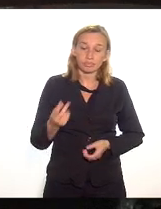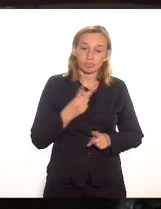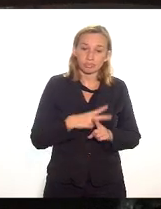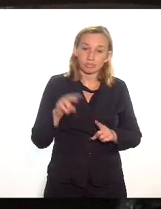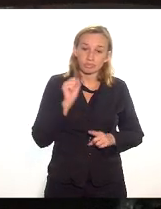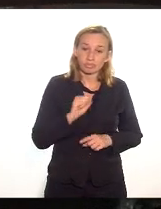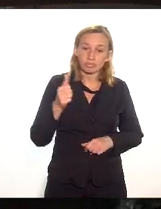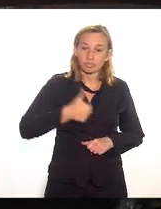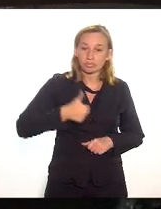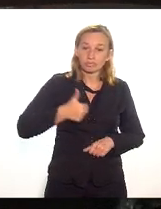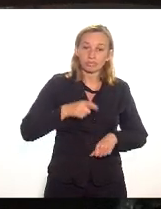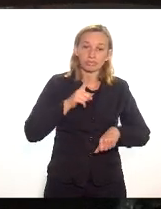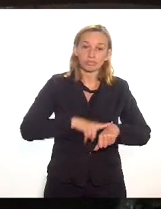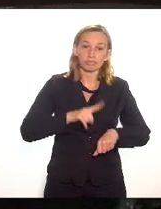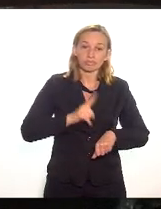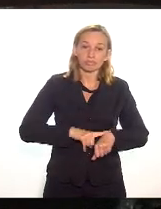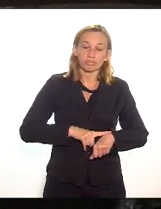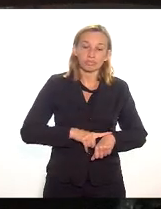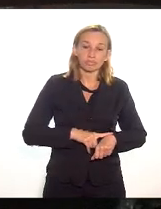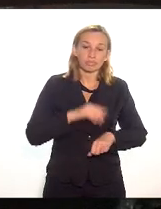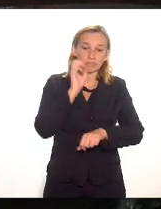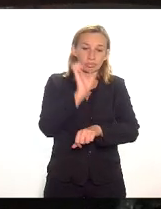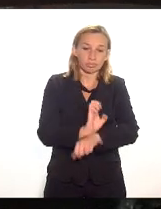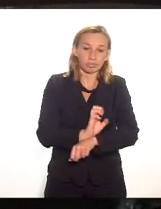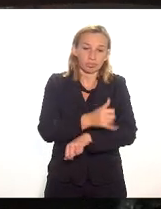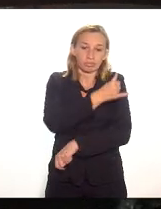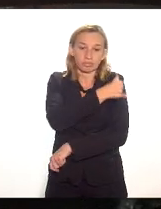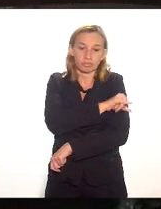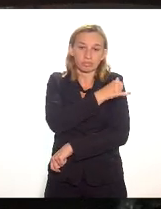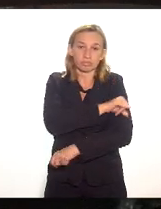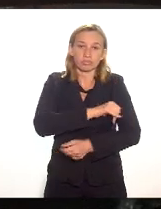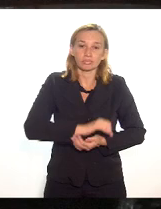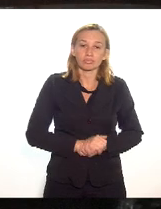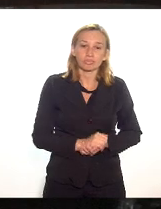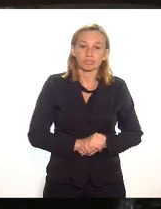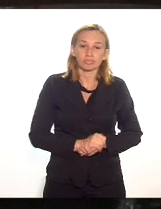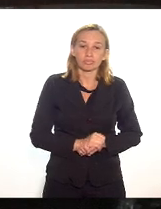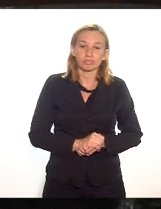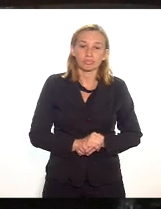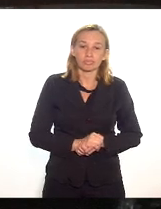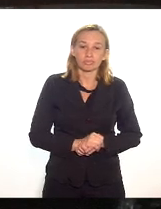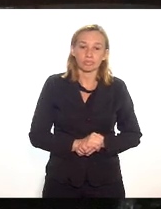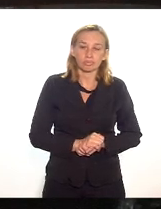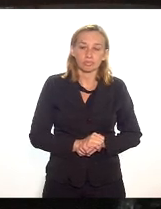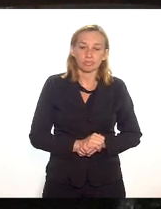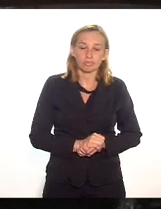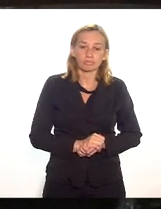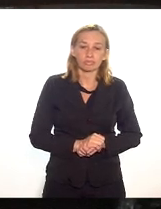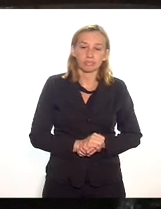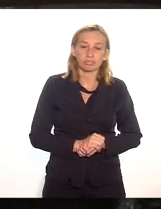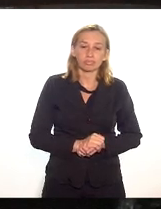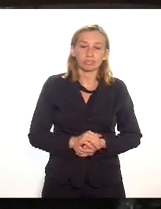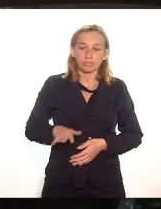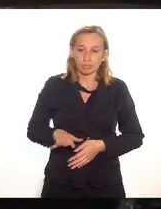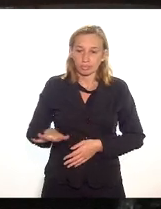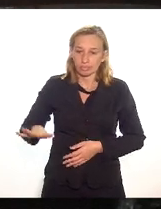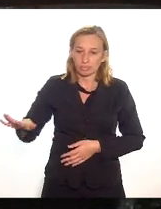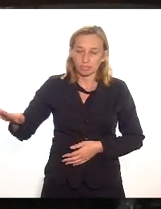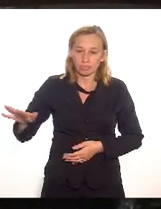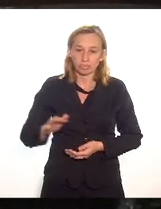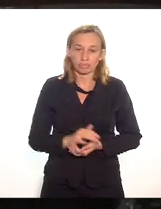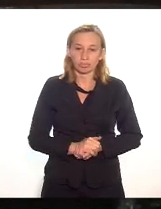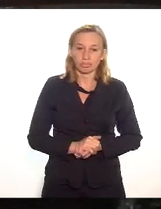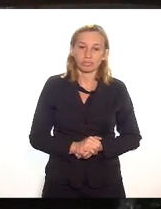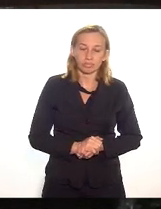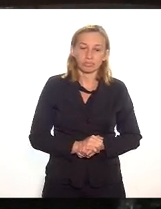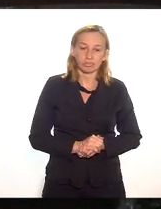nesse primeiro momento é o Estado do Rio de Janeiro. Com a é a palavra... população da favela, da periferia e